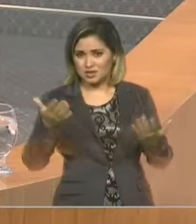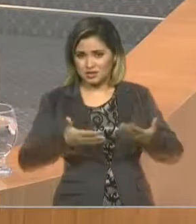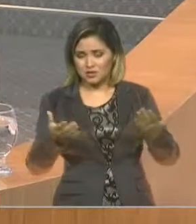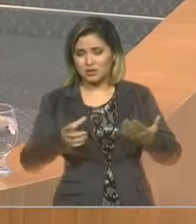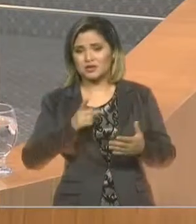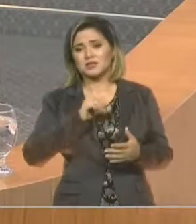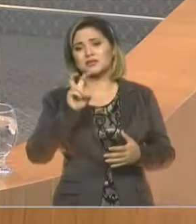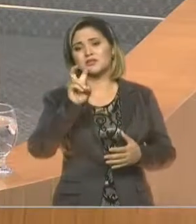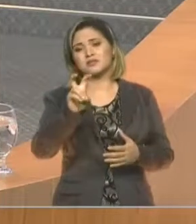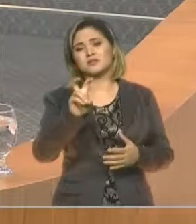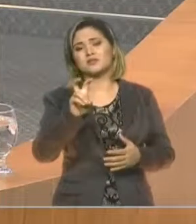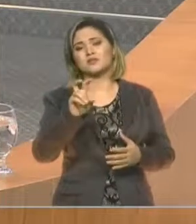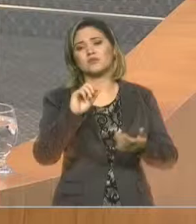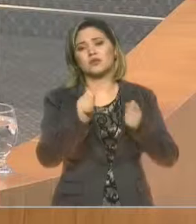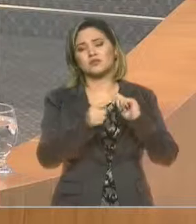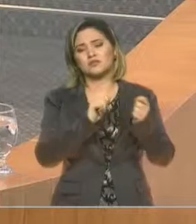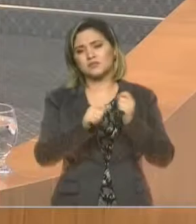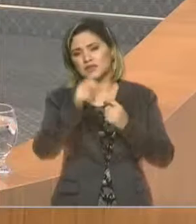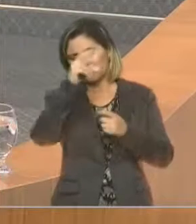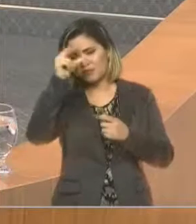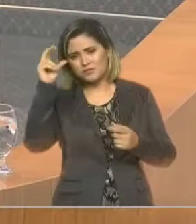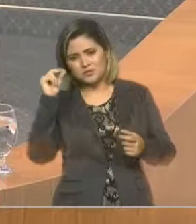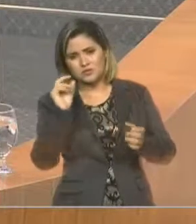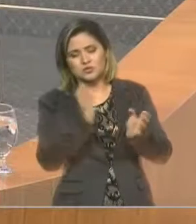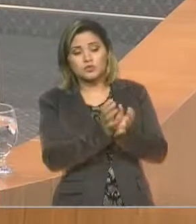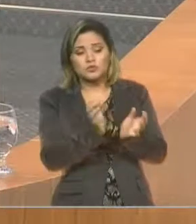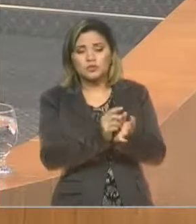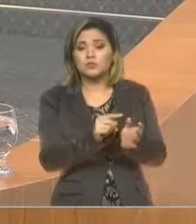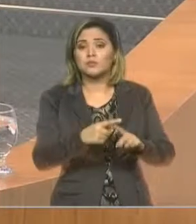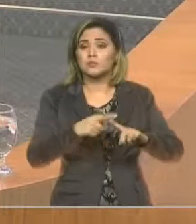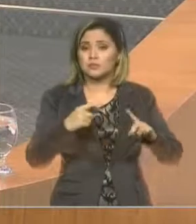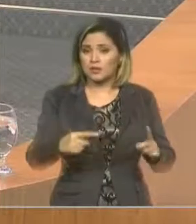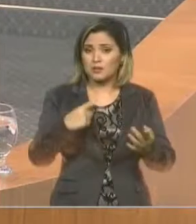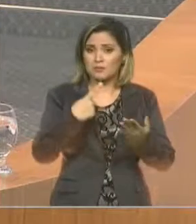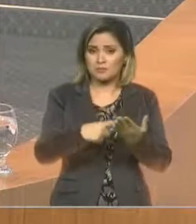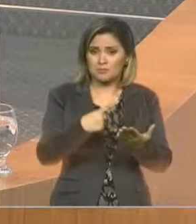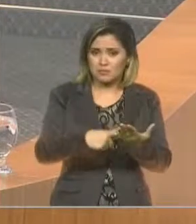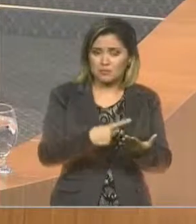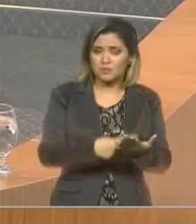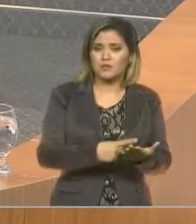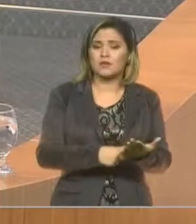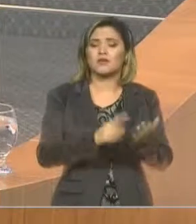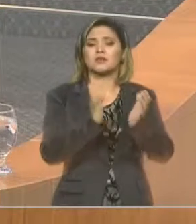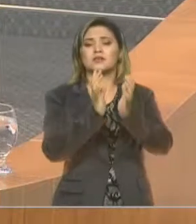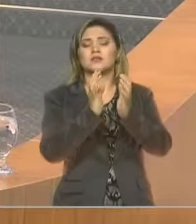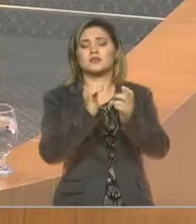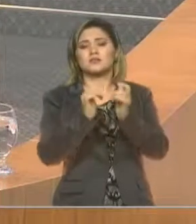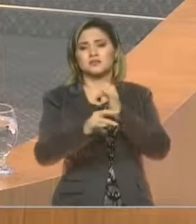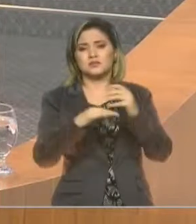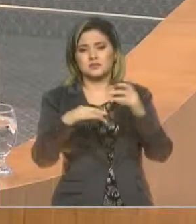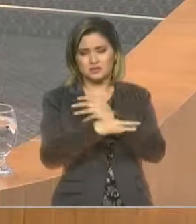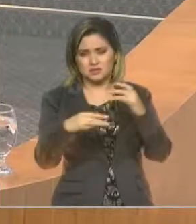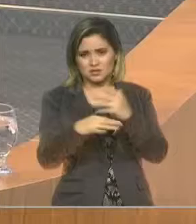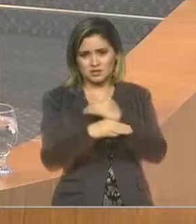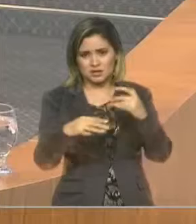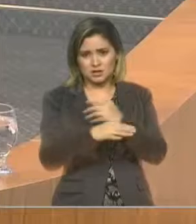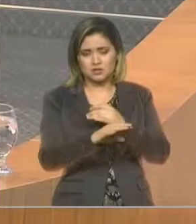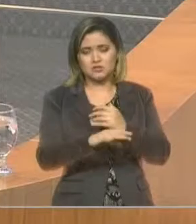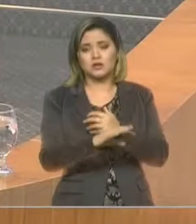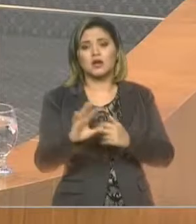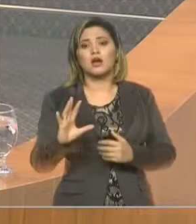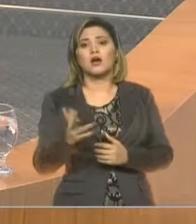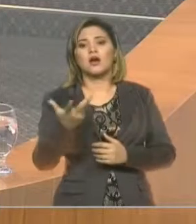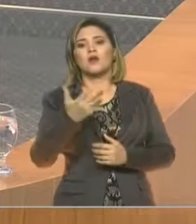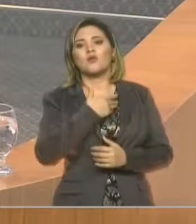partido, mas lembro que o planejamento urbano da cidade foi todo realizado em governos